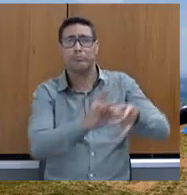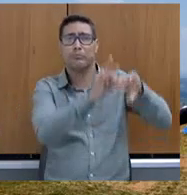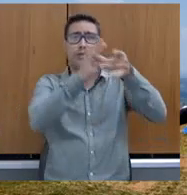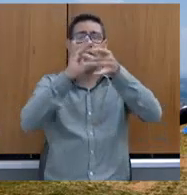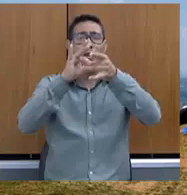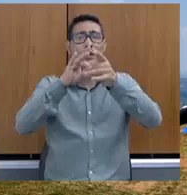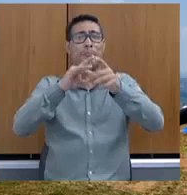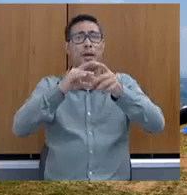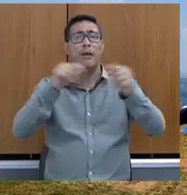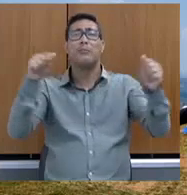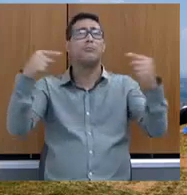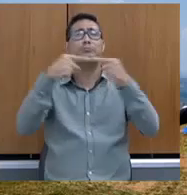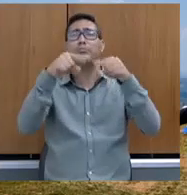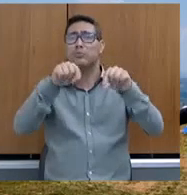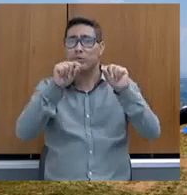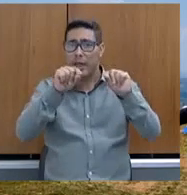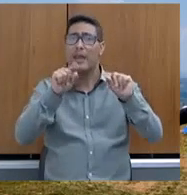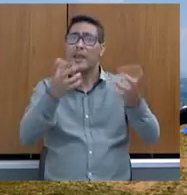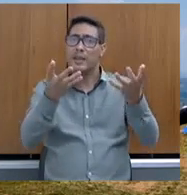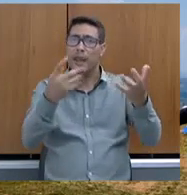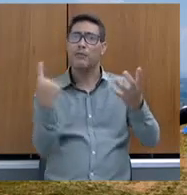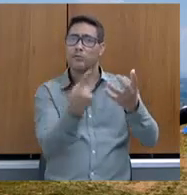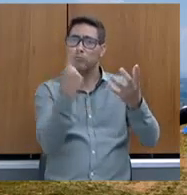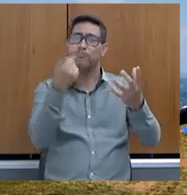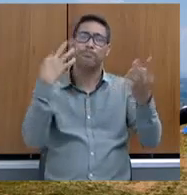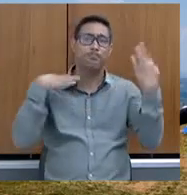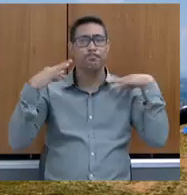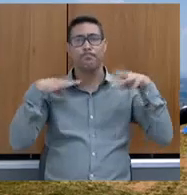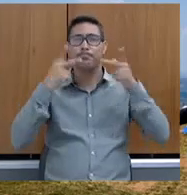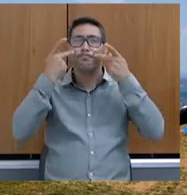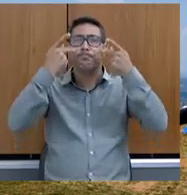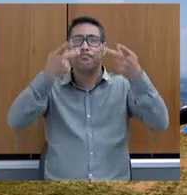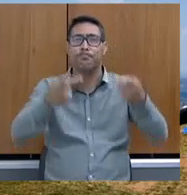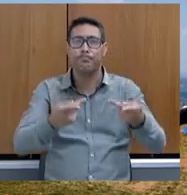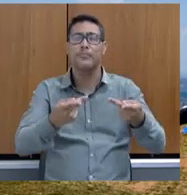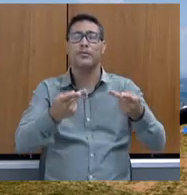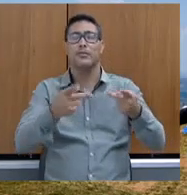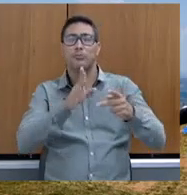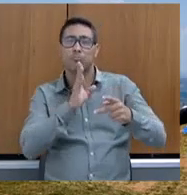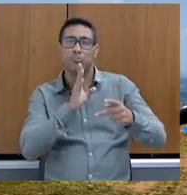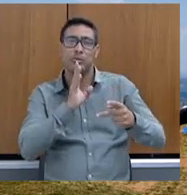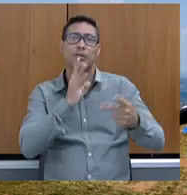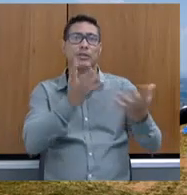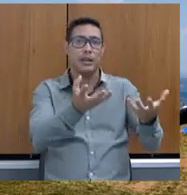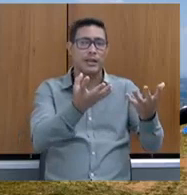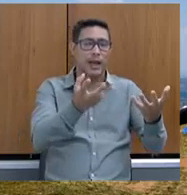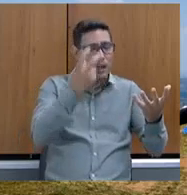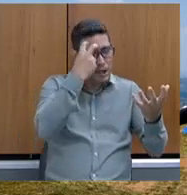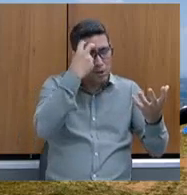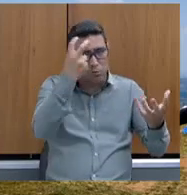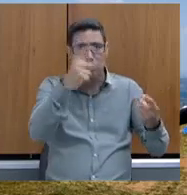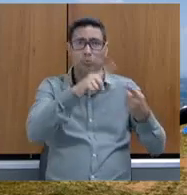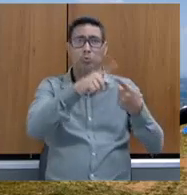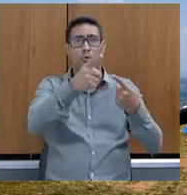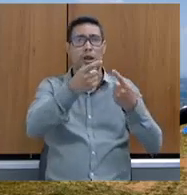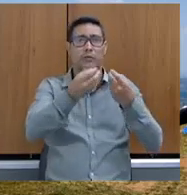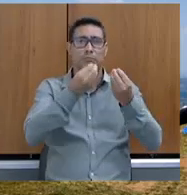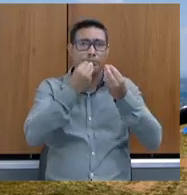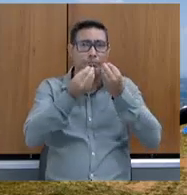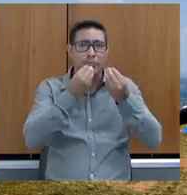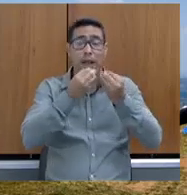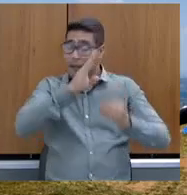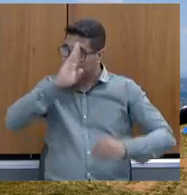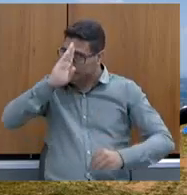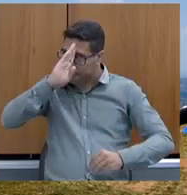sejam turísticos e eu vou te falar que 90% desses municípios tem a oferecer a cultura alimentar como Seu principal